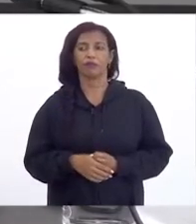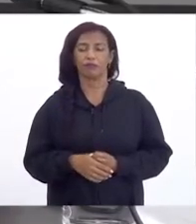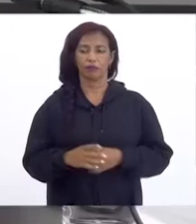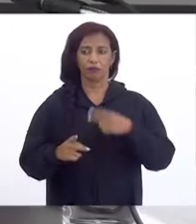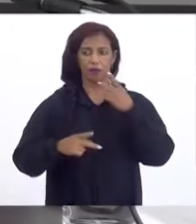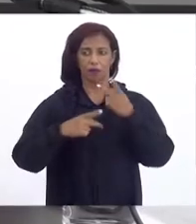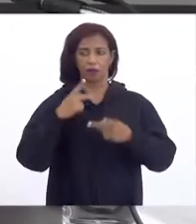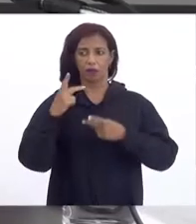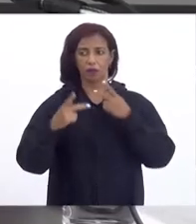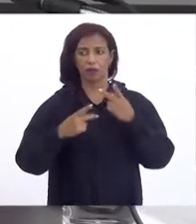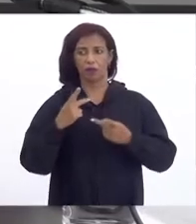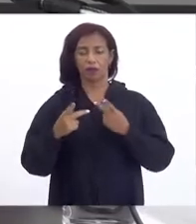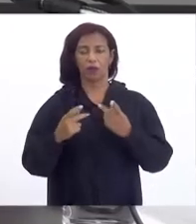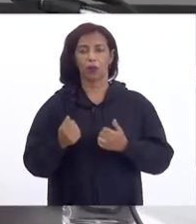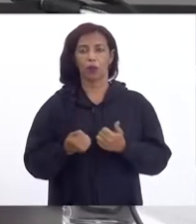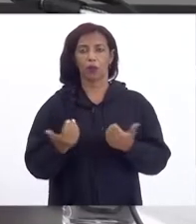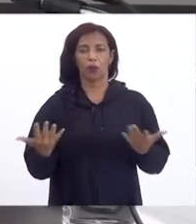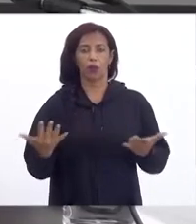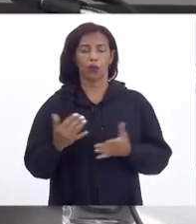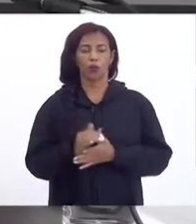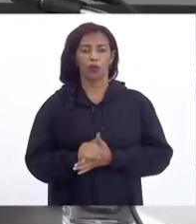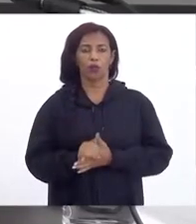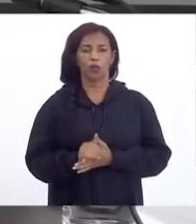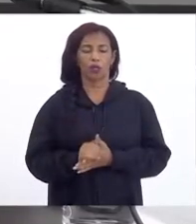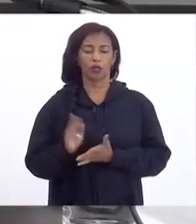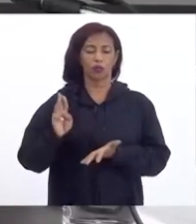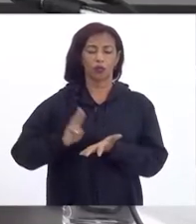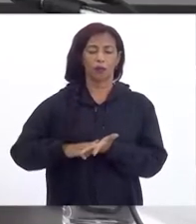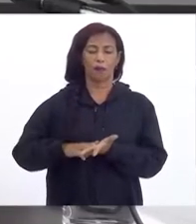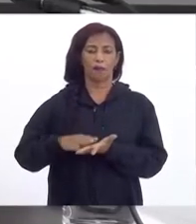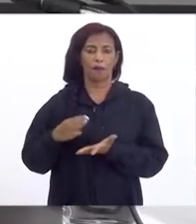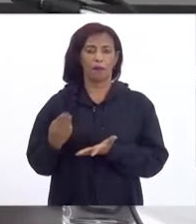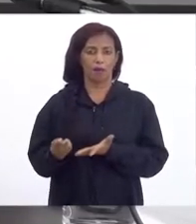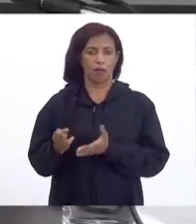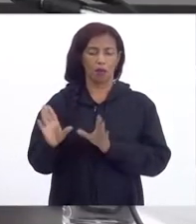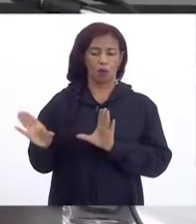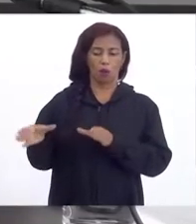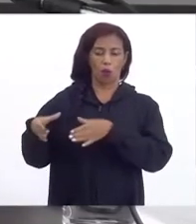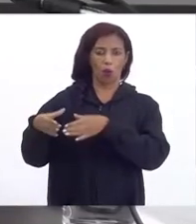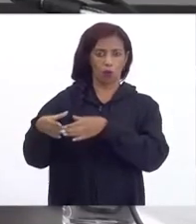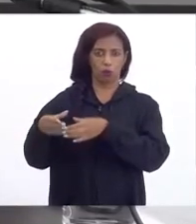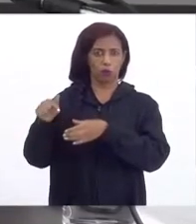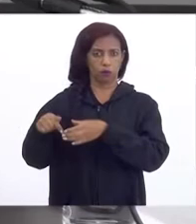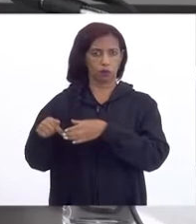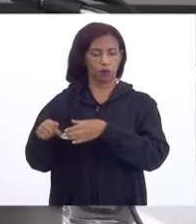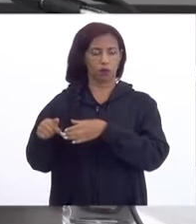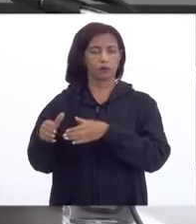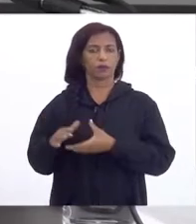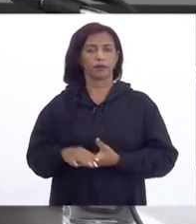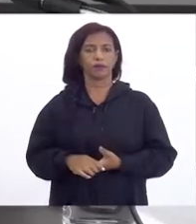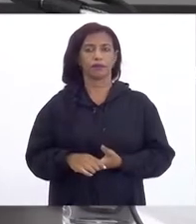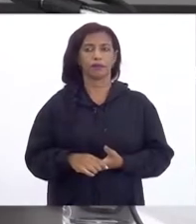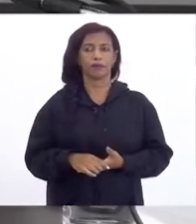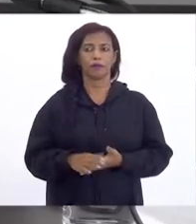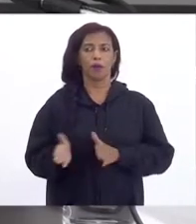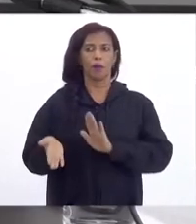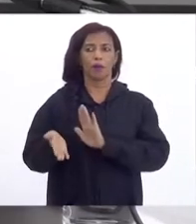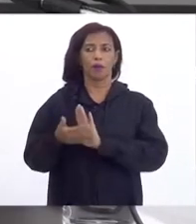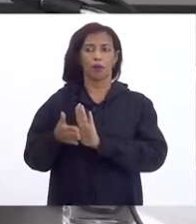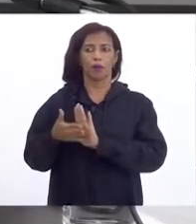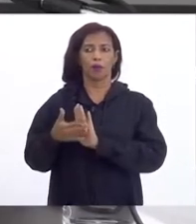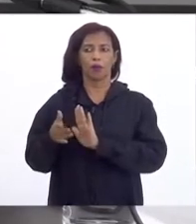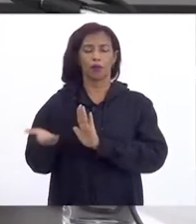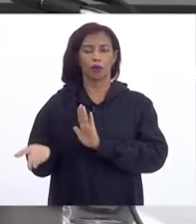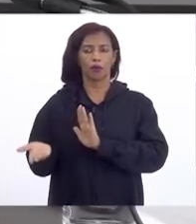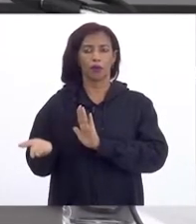falar quais serão os membros que irão compor essa comissão. queria propor